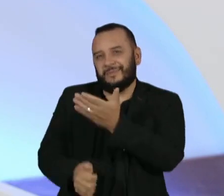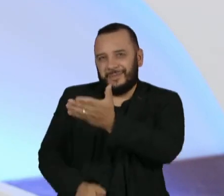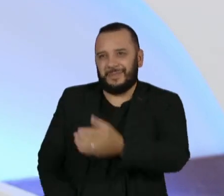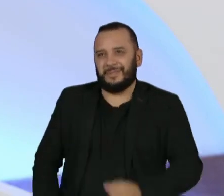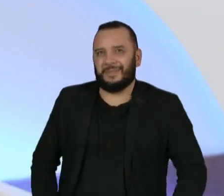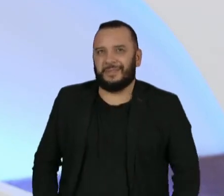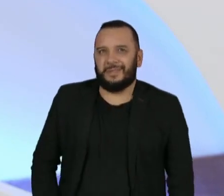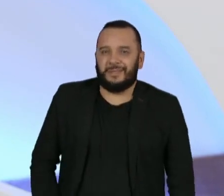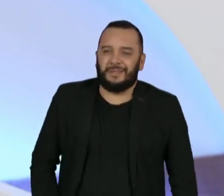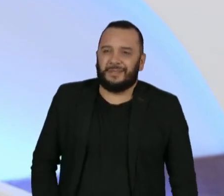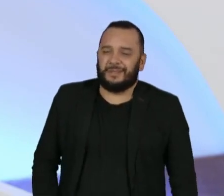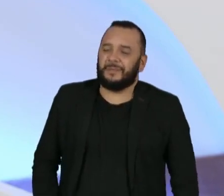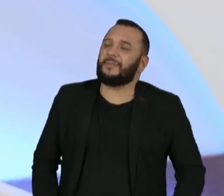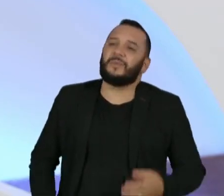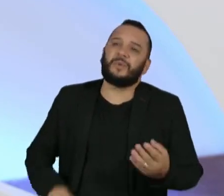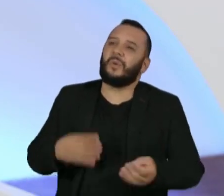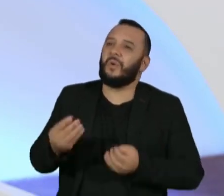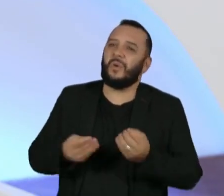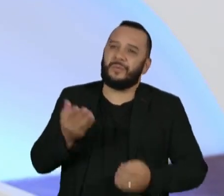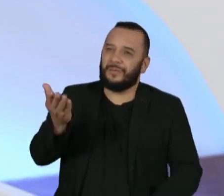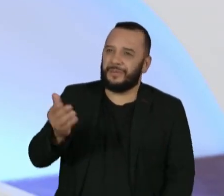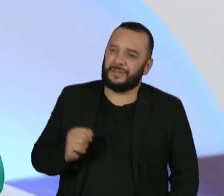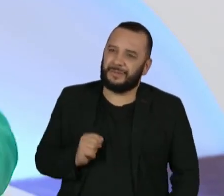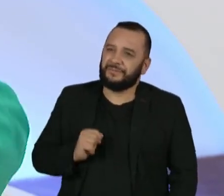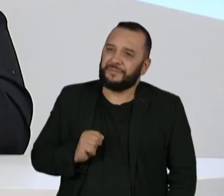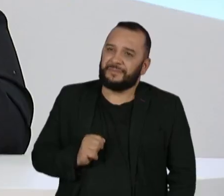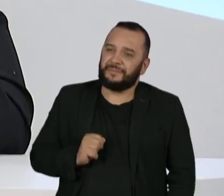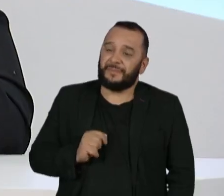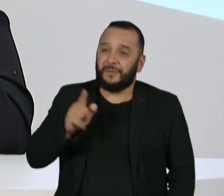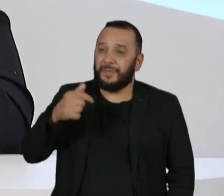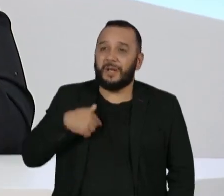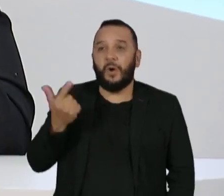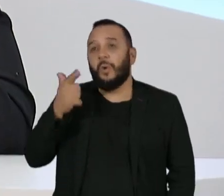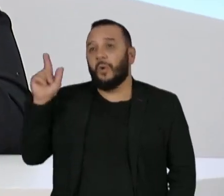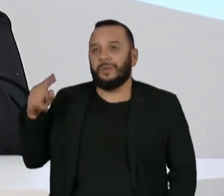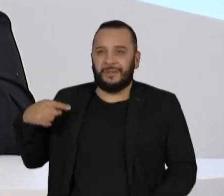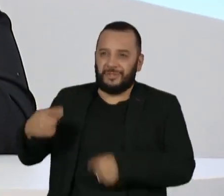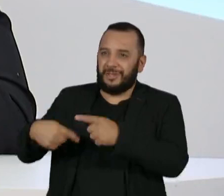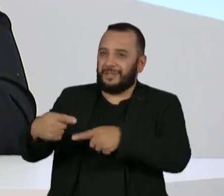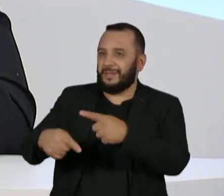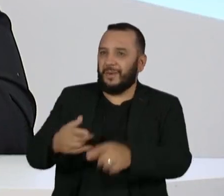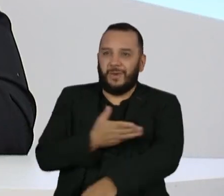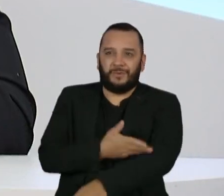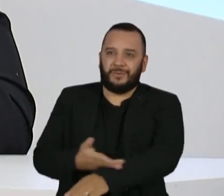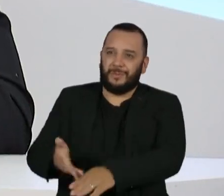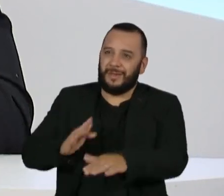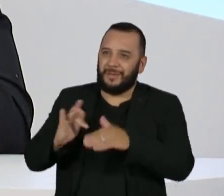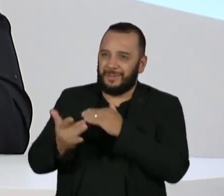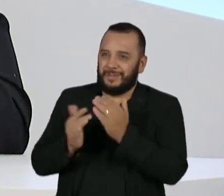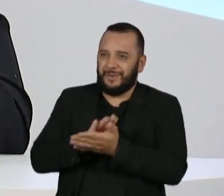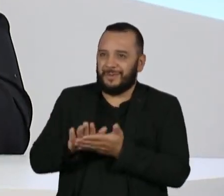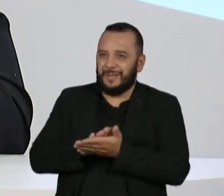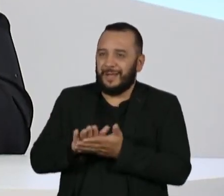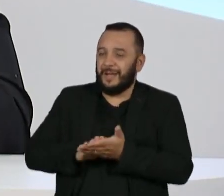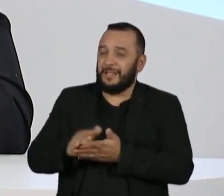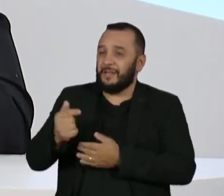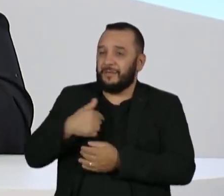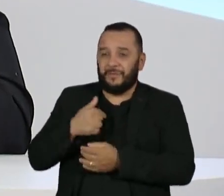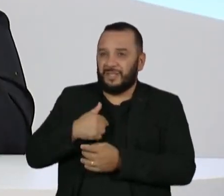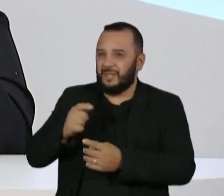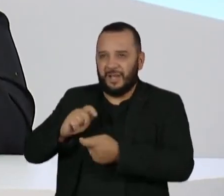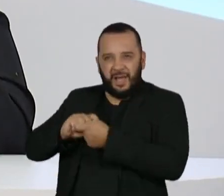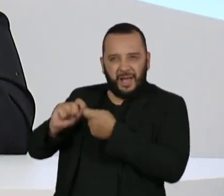como que é para você que já de uma outra geração né se atualizar com respeito a isso que é de um Instagram